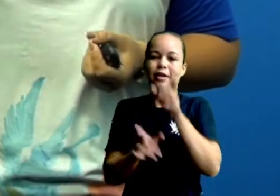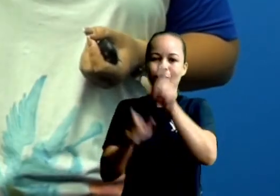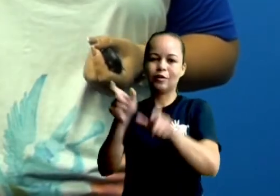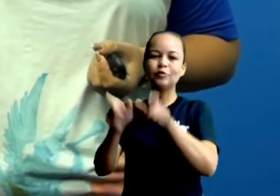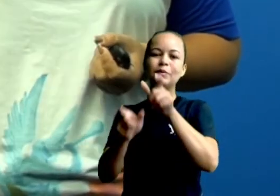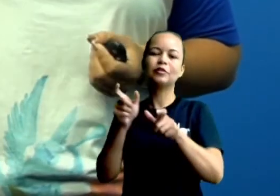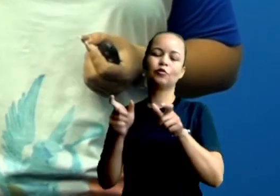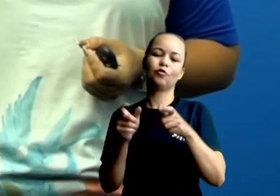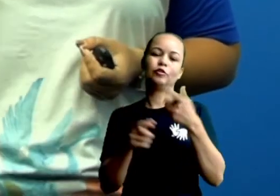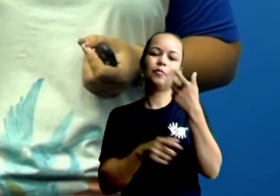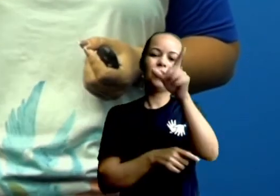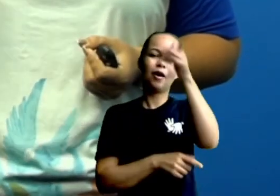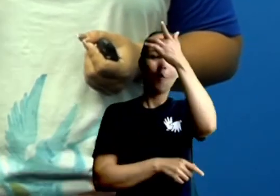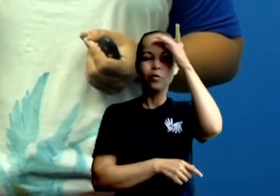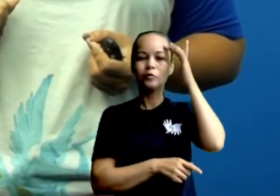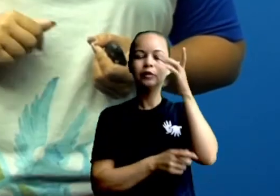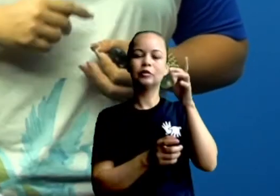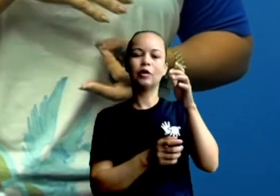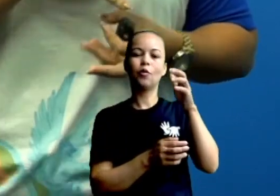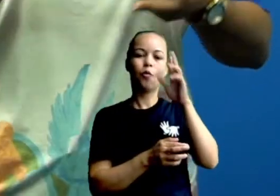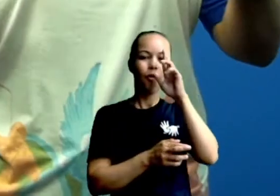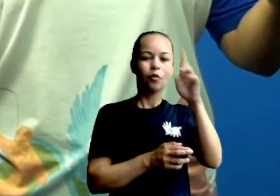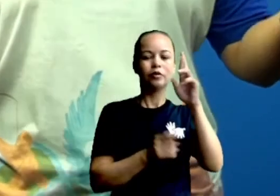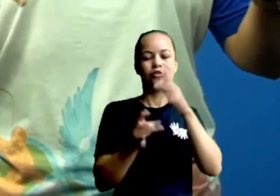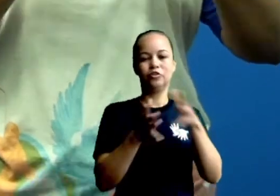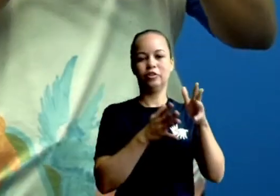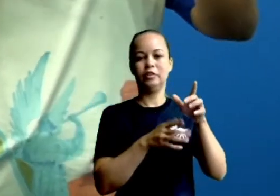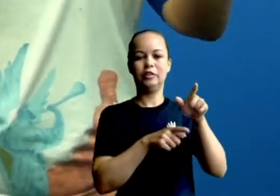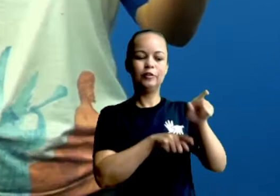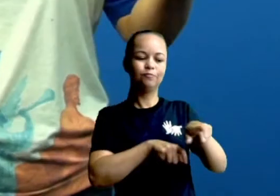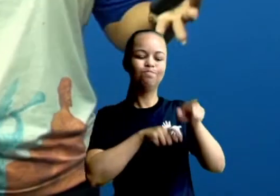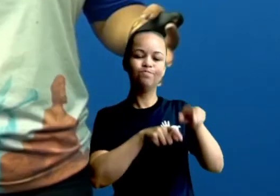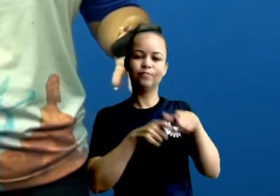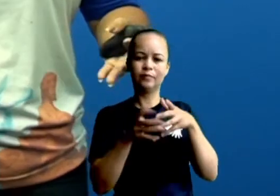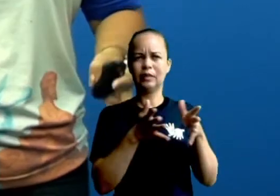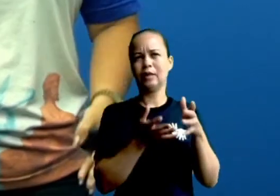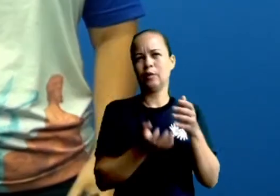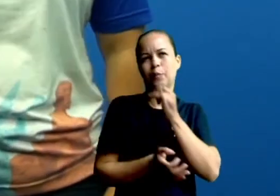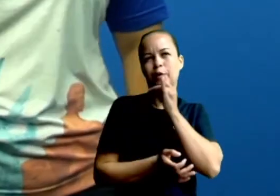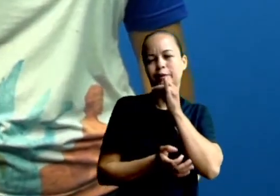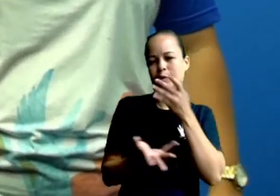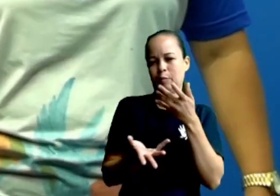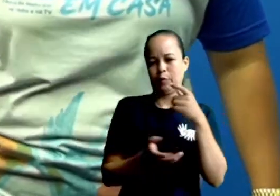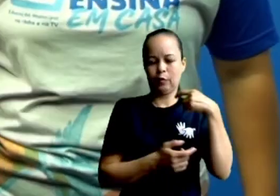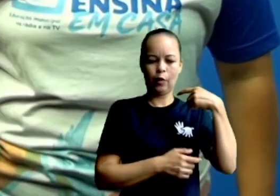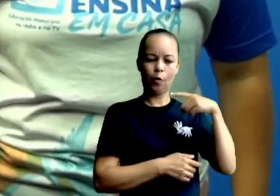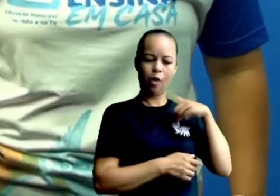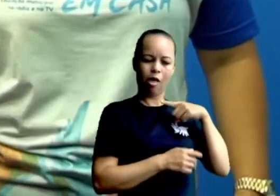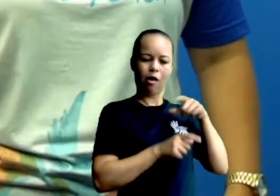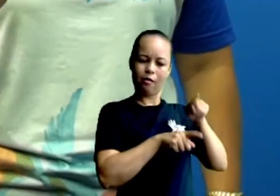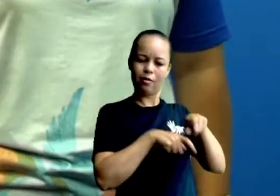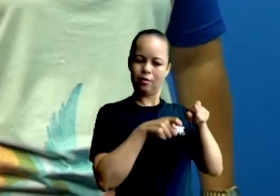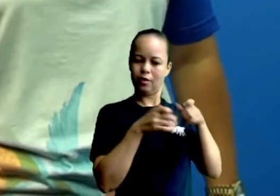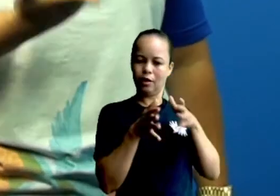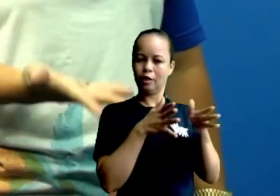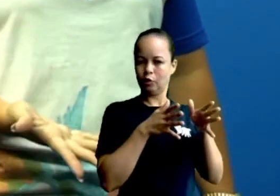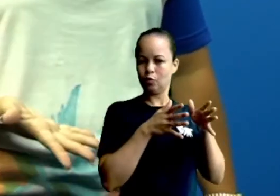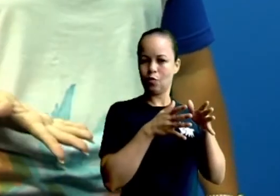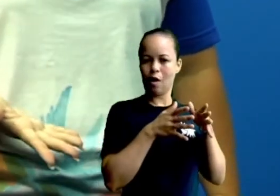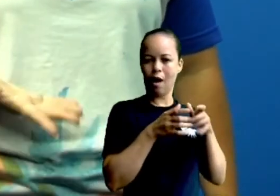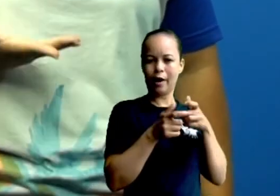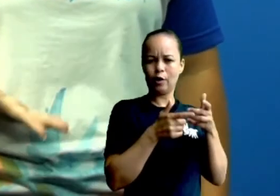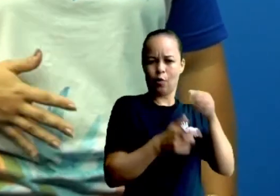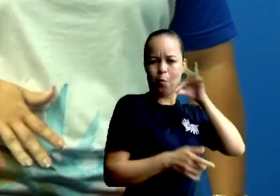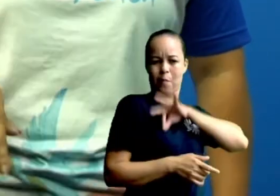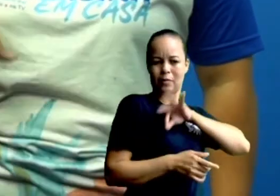pessoas para os senhores de engenho. Ou seja, eu tinha um engenho, precisava de trabalhadores, ao invés de eu contratar pessoas para isso e pagar um